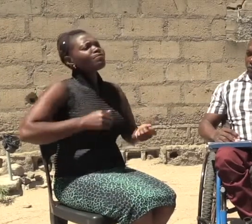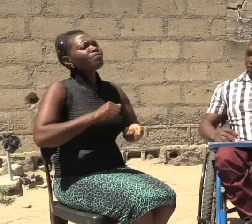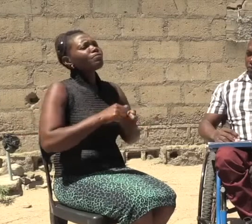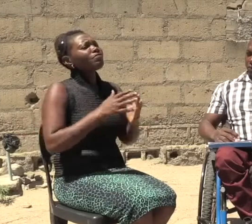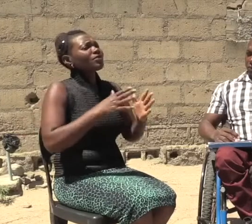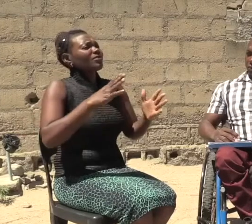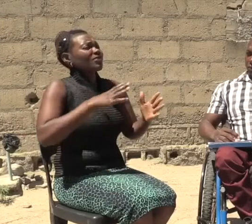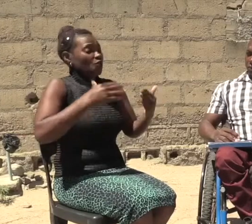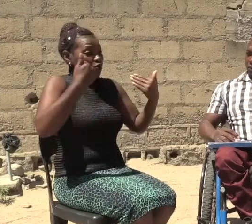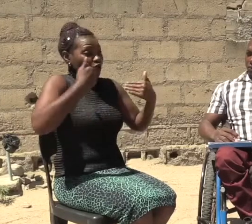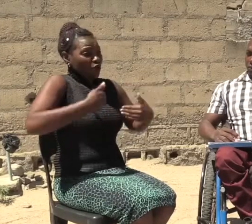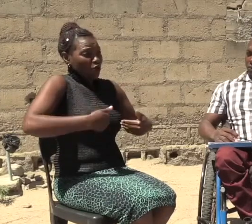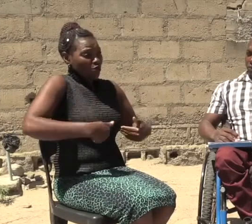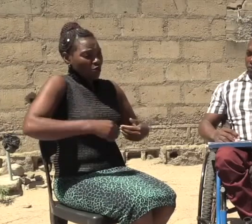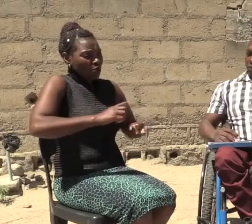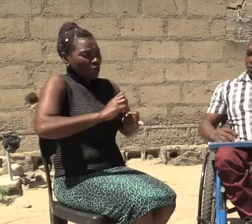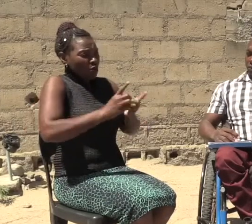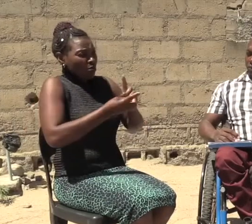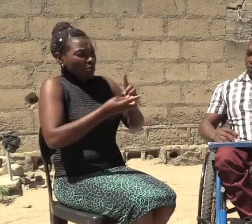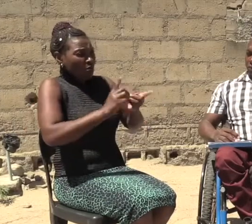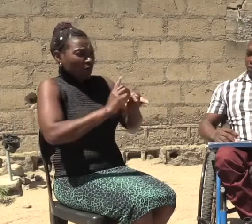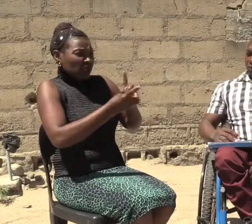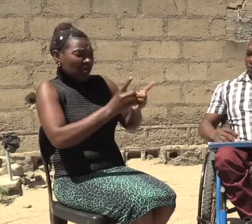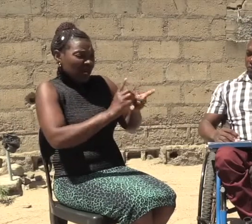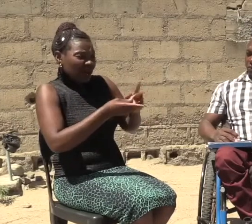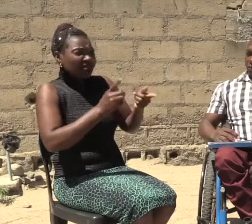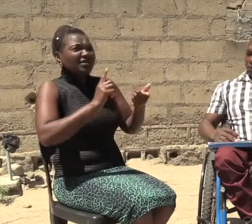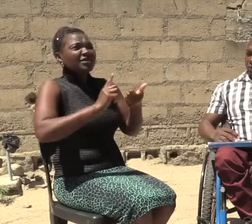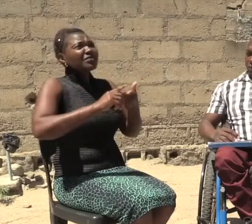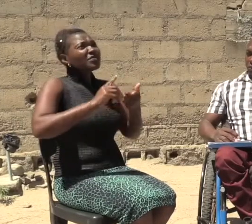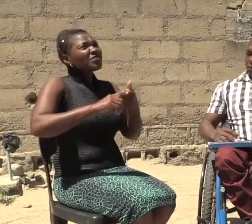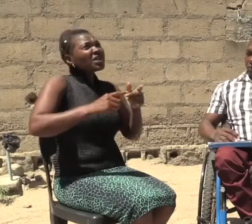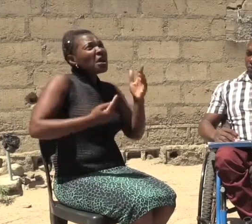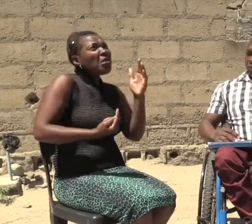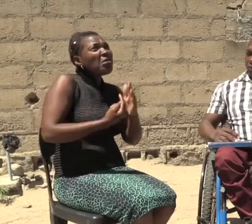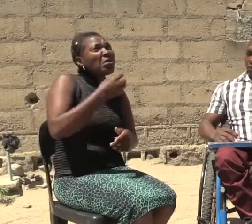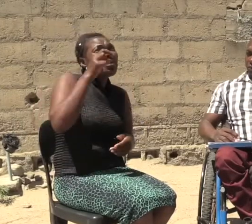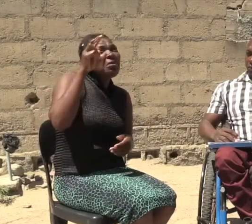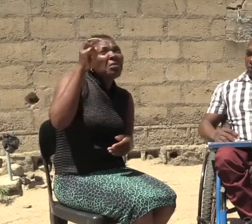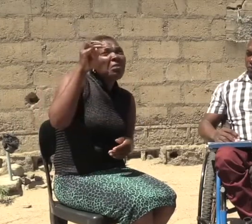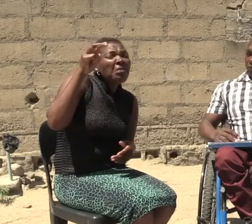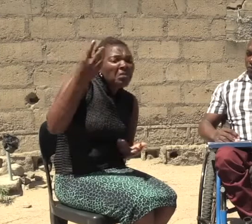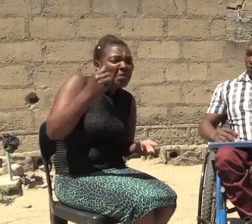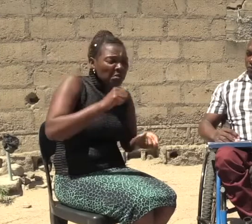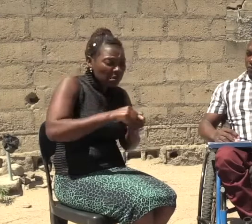que cuidado a mulher deve ter. Há grandes problemas nas mudanças do corpo,